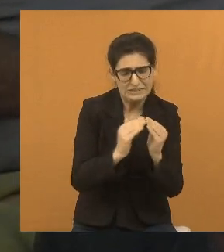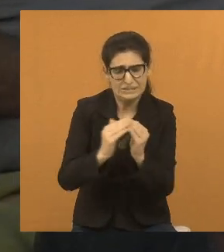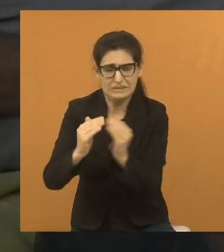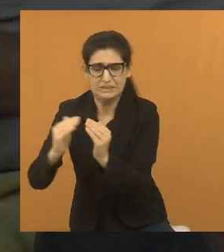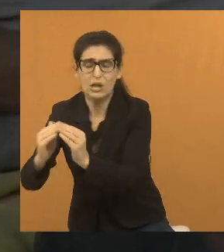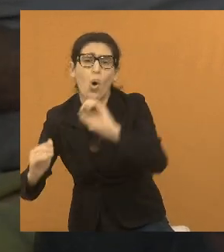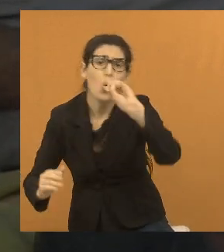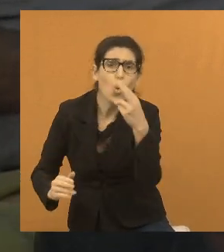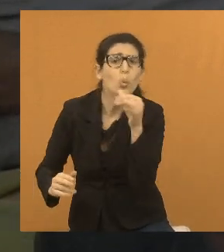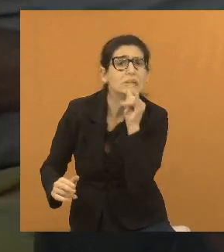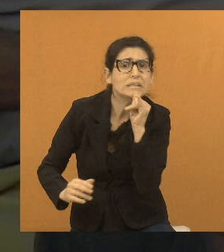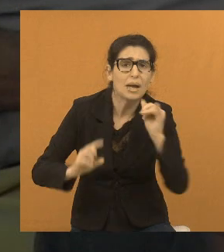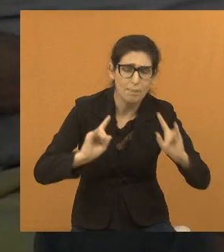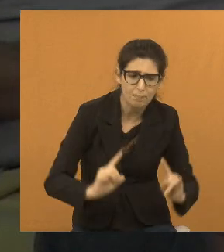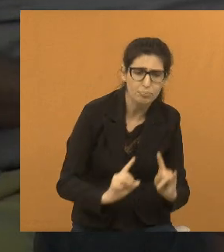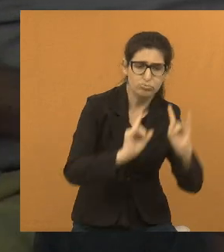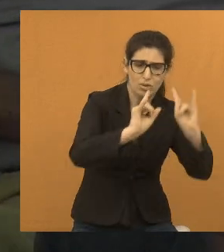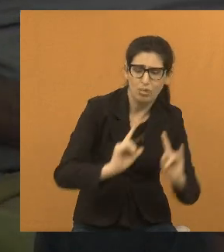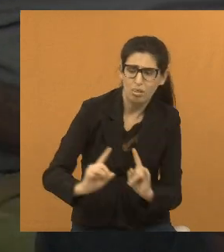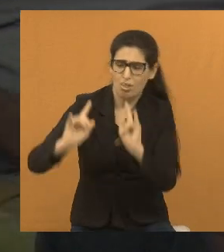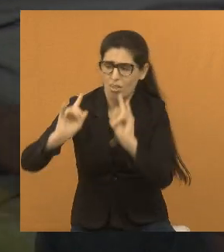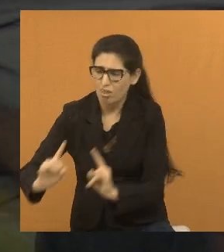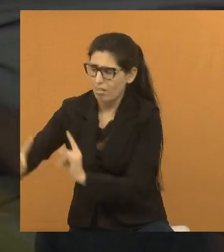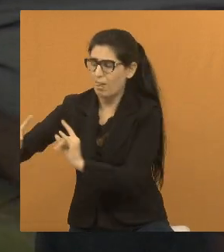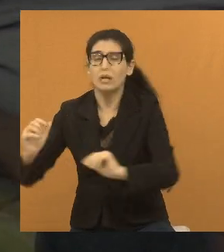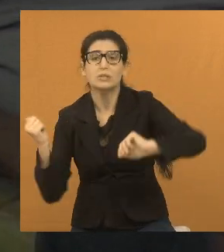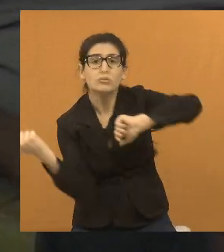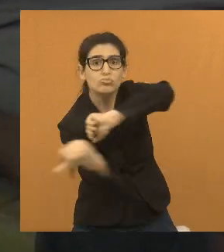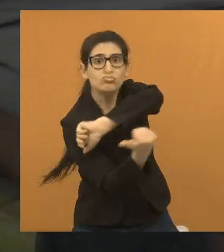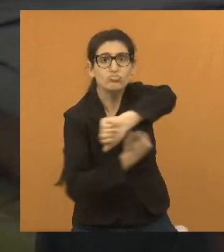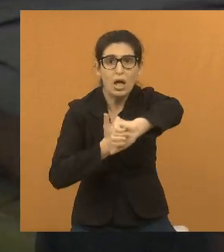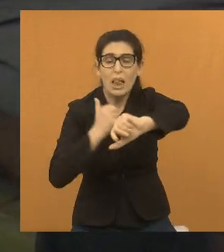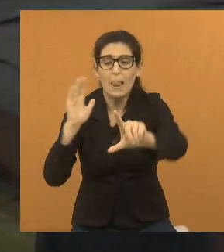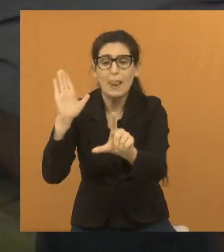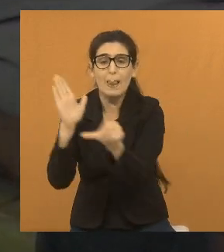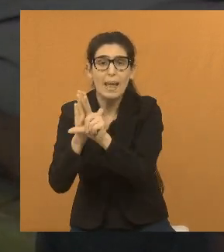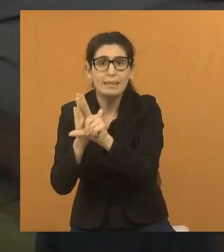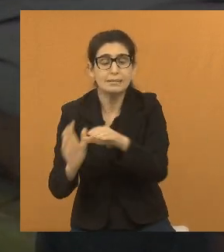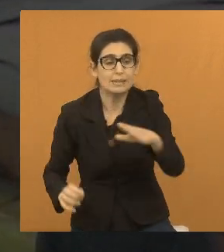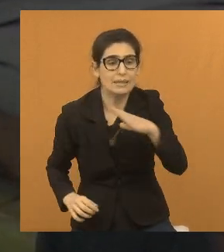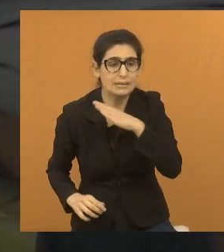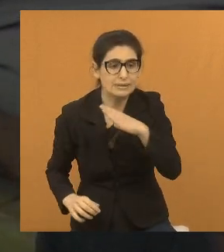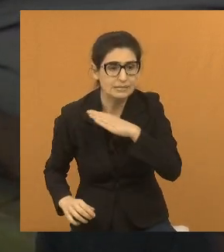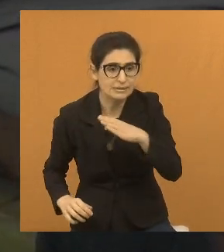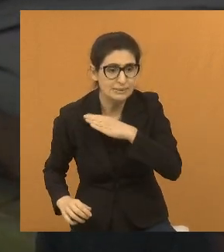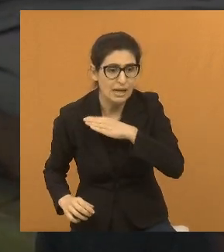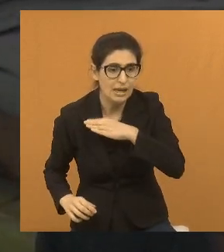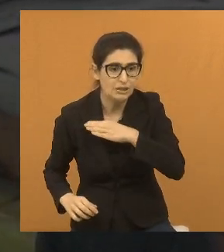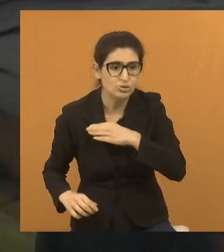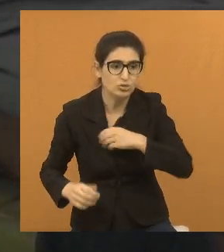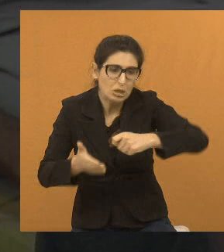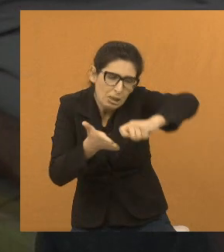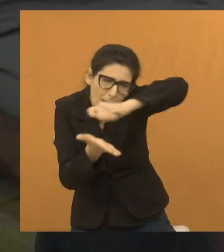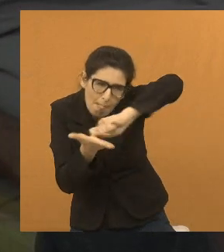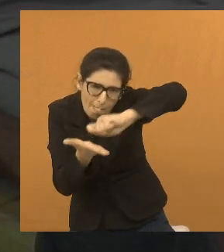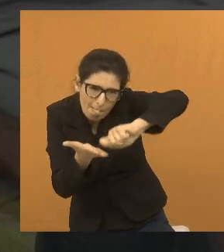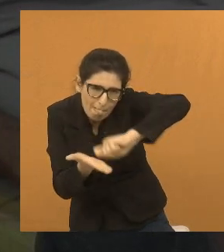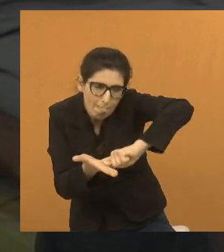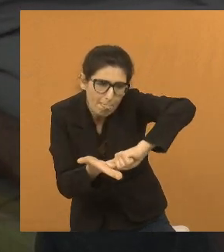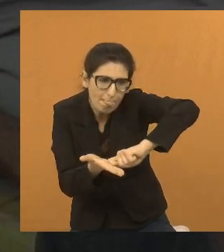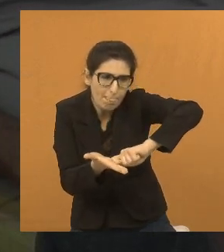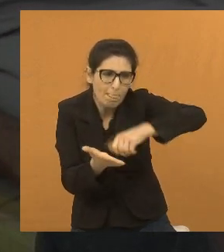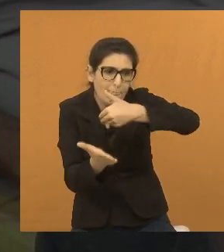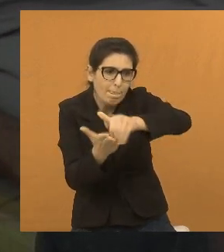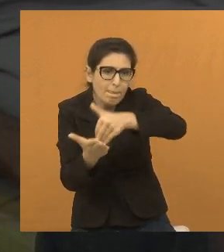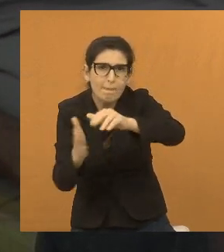tá certo? Vir uma lei municipal e modificar isso. Não, agora não vai